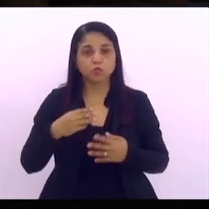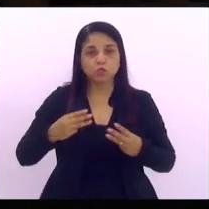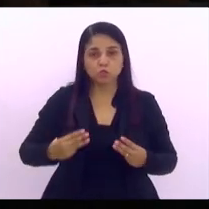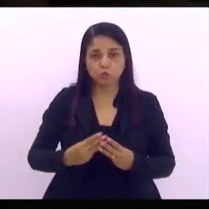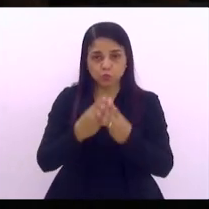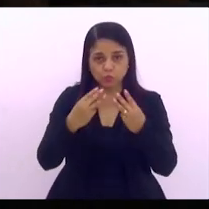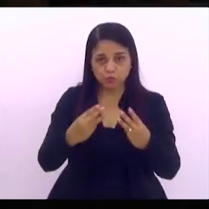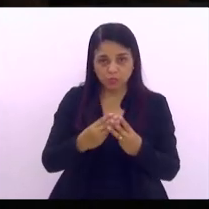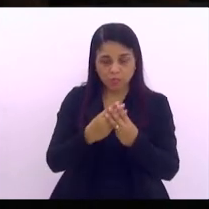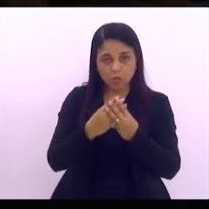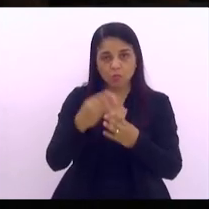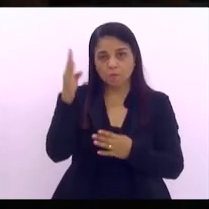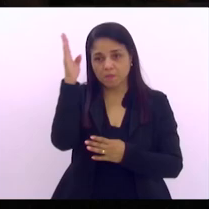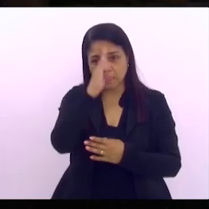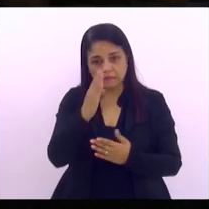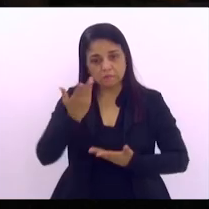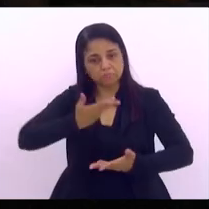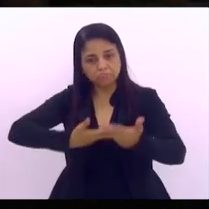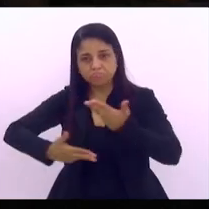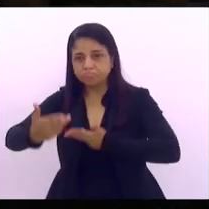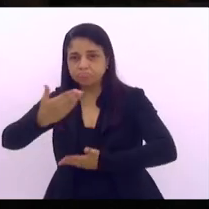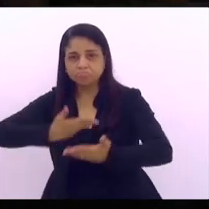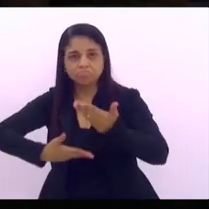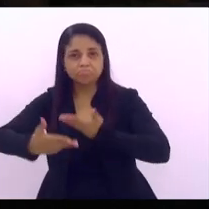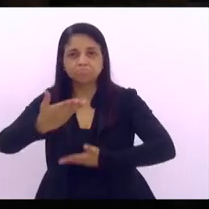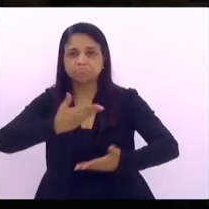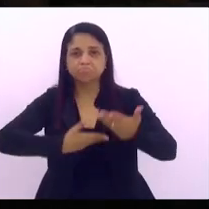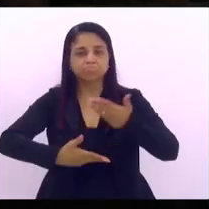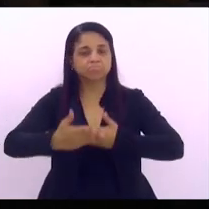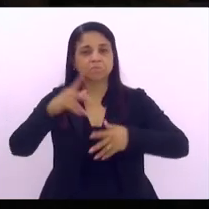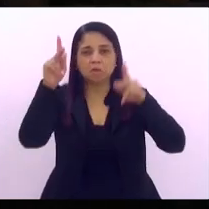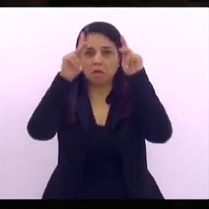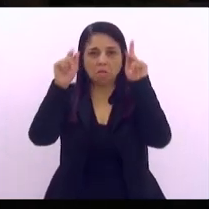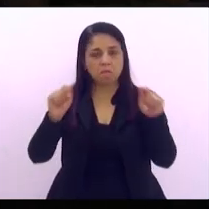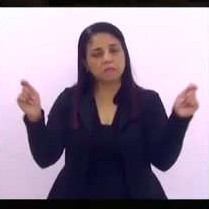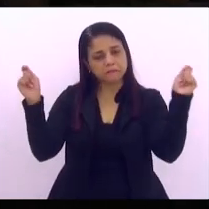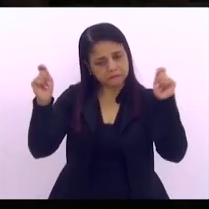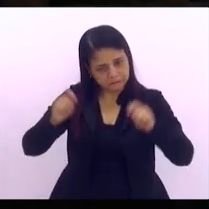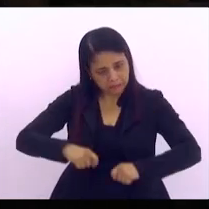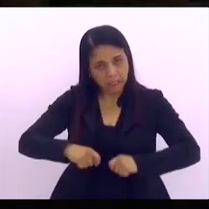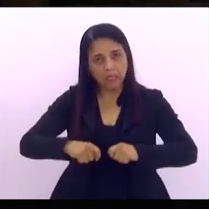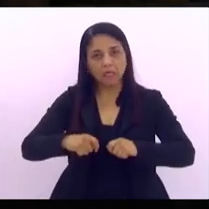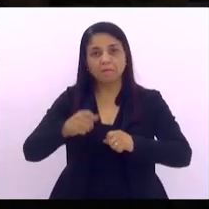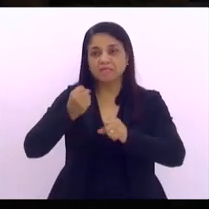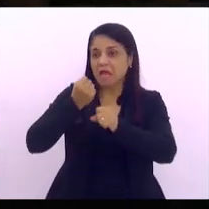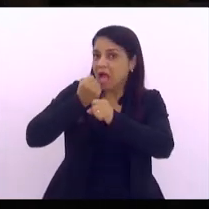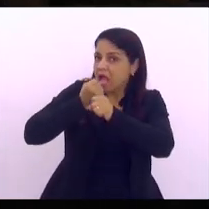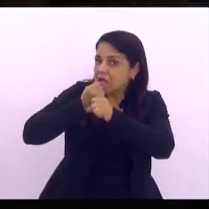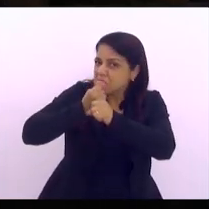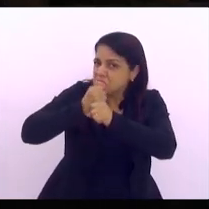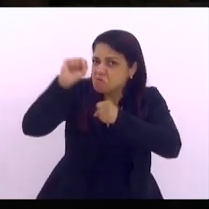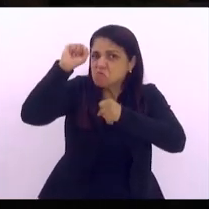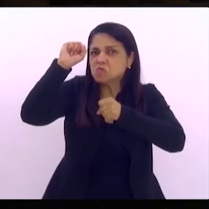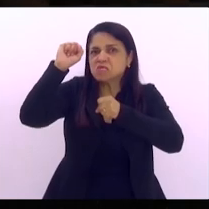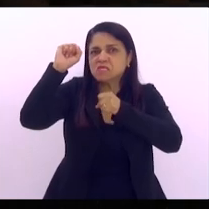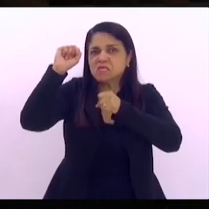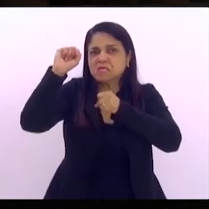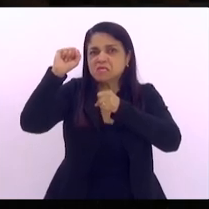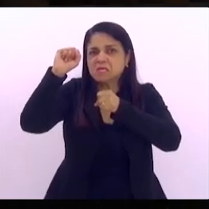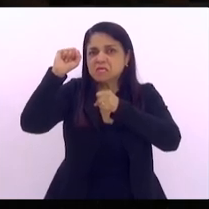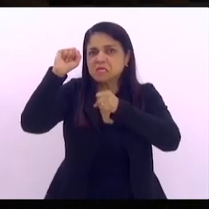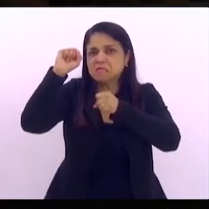em harmonia. A paz será sempre possível, mas a repulsa, a